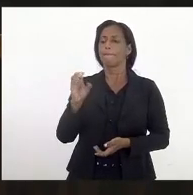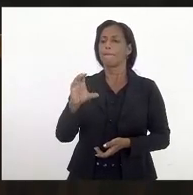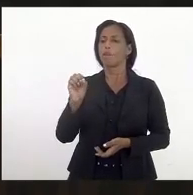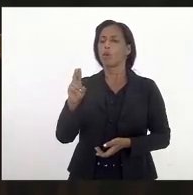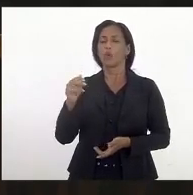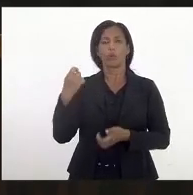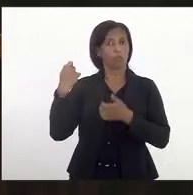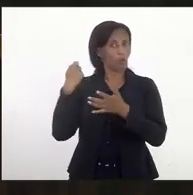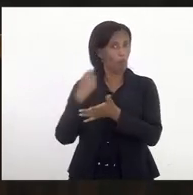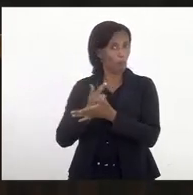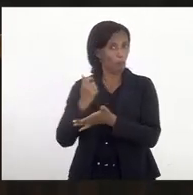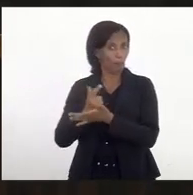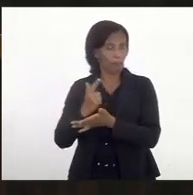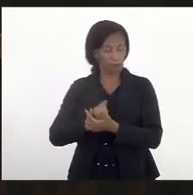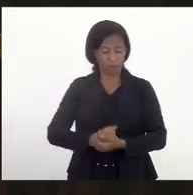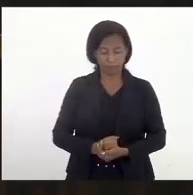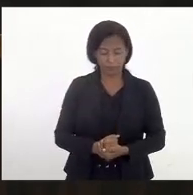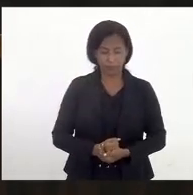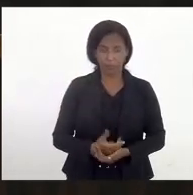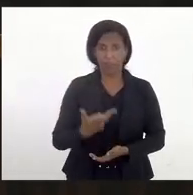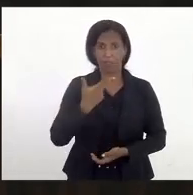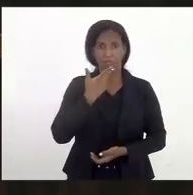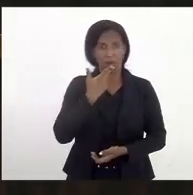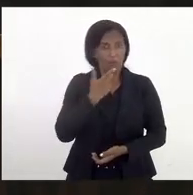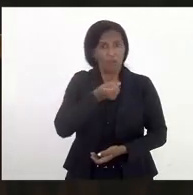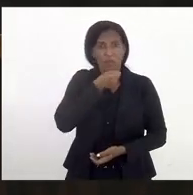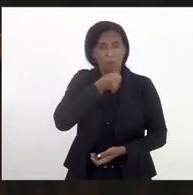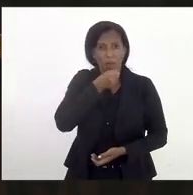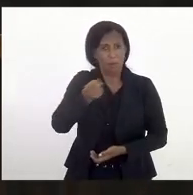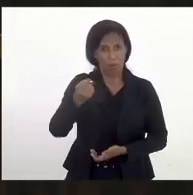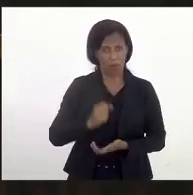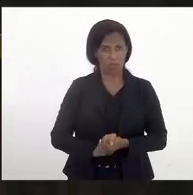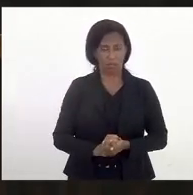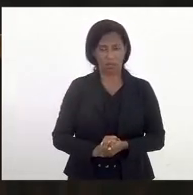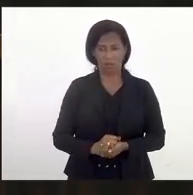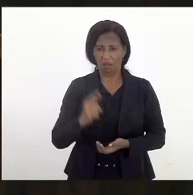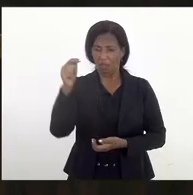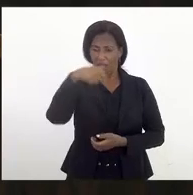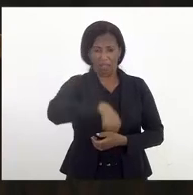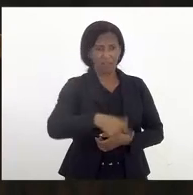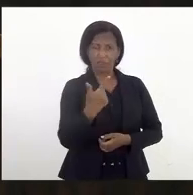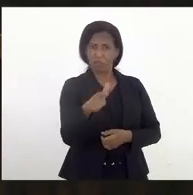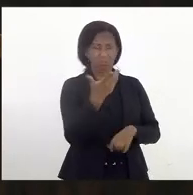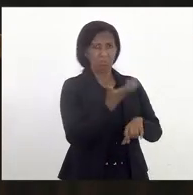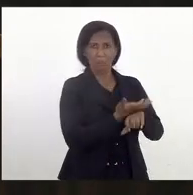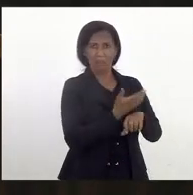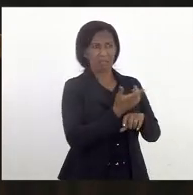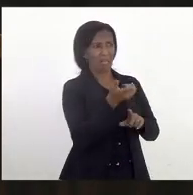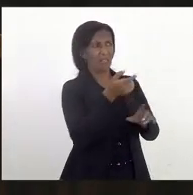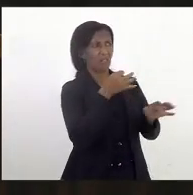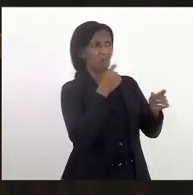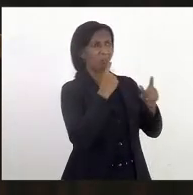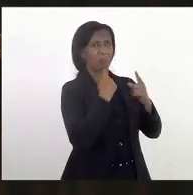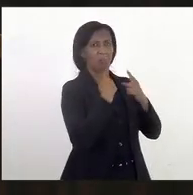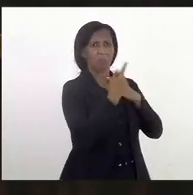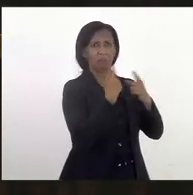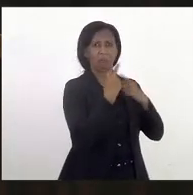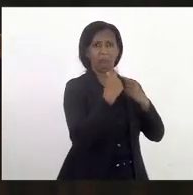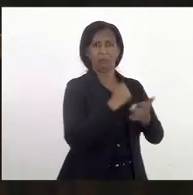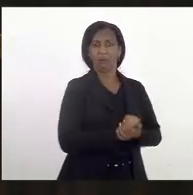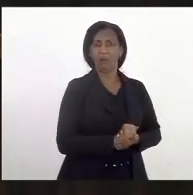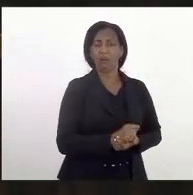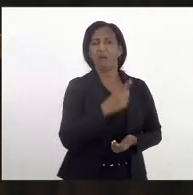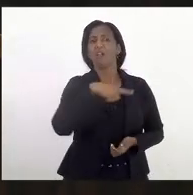para gastar mais que isso E aí eu falei para o repórter mas que não tem matéria nenhuma sabe onde tem matéria uma assembleia da